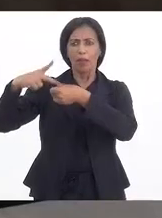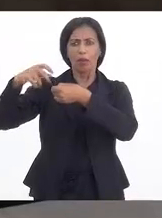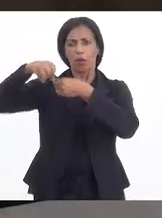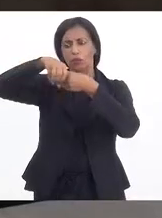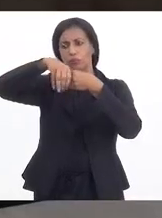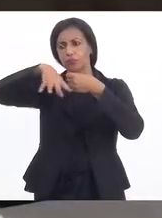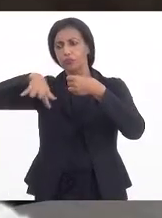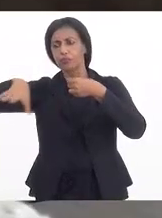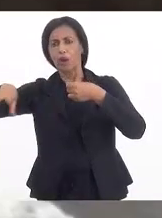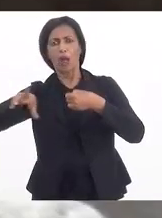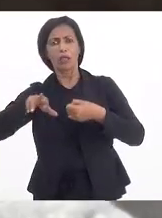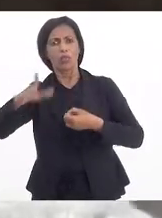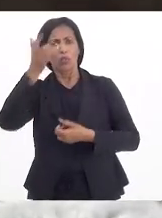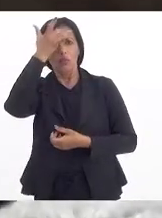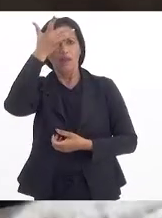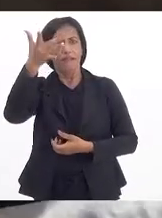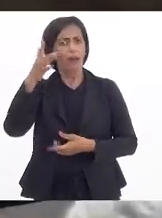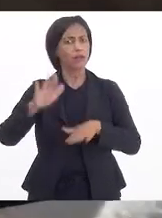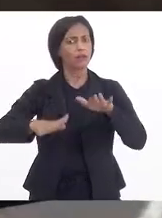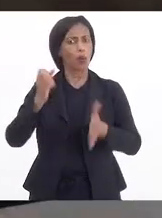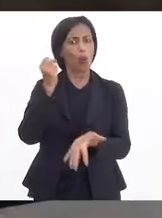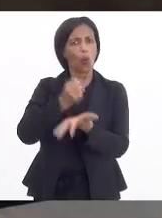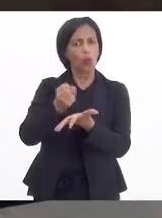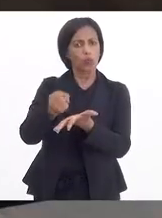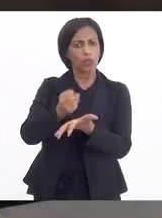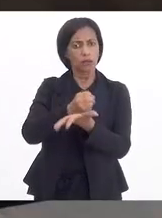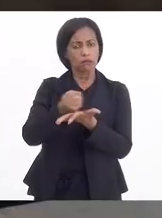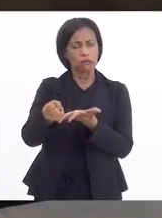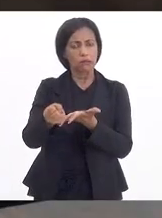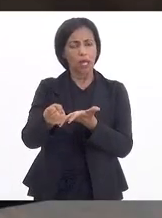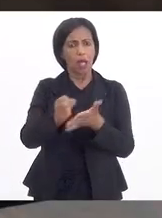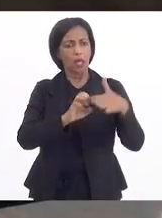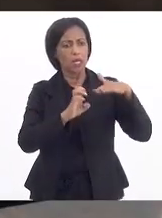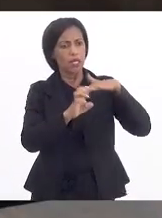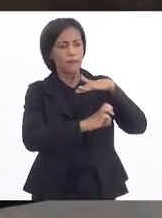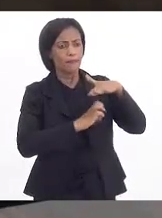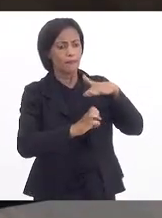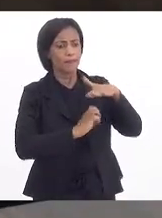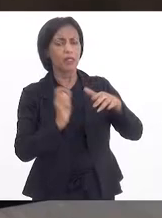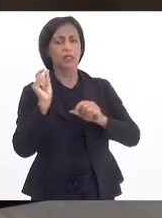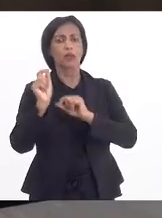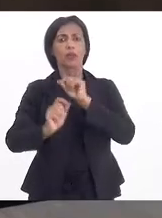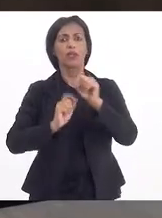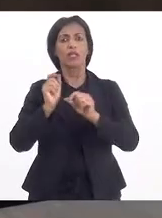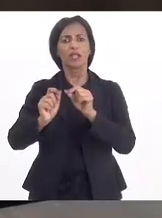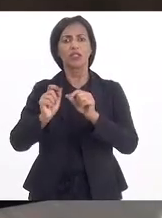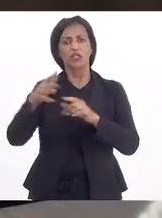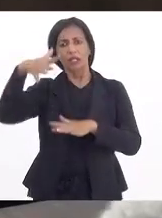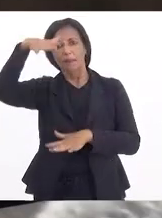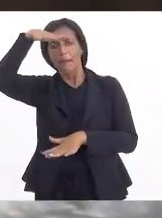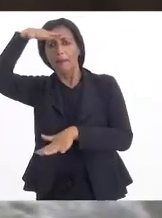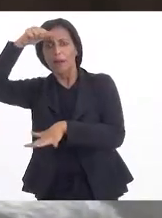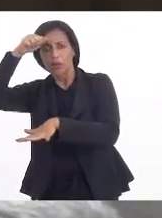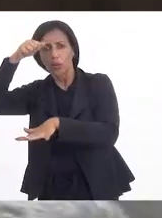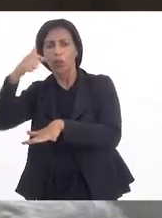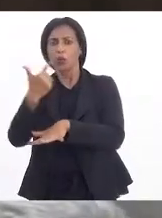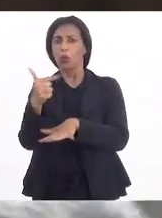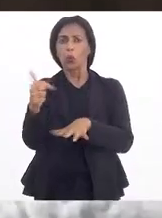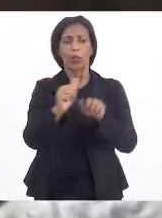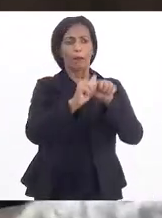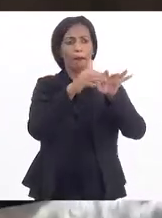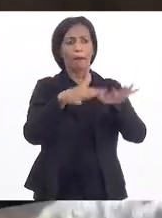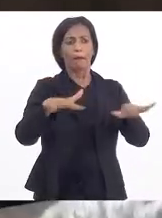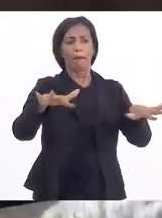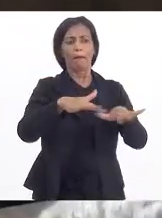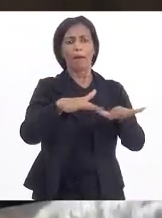porque não é fácil e mesmo contratar satélites Então o que a gente tem para a Amazônia a gente não tem para o mar então